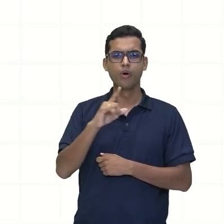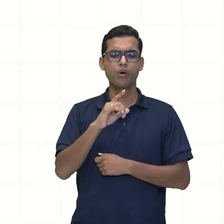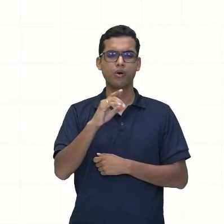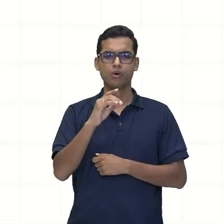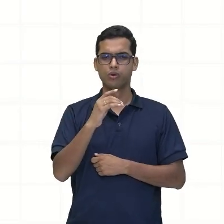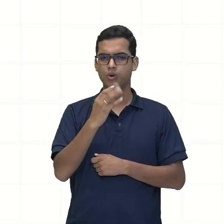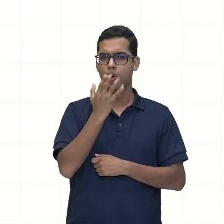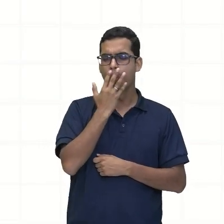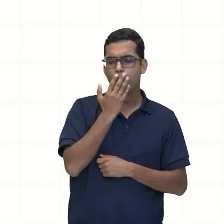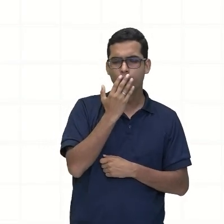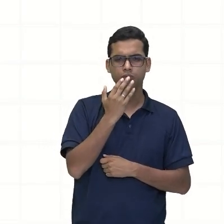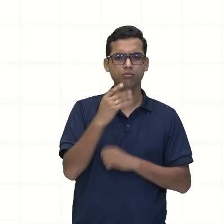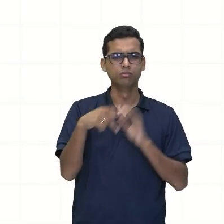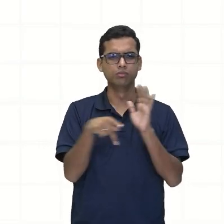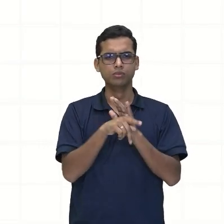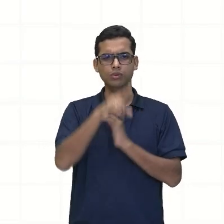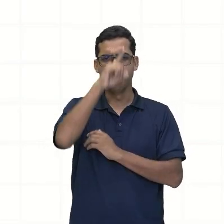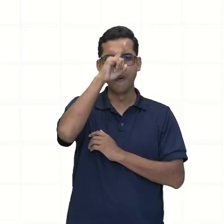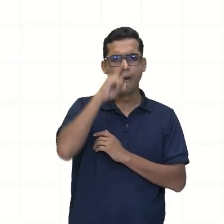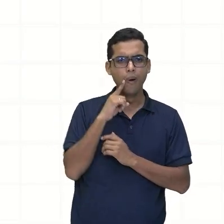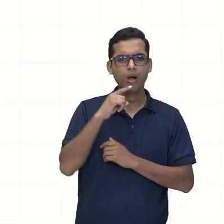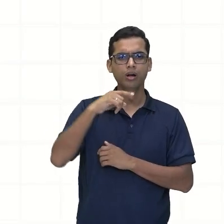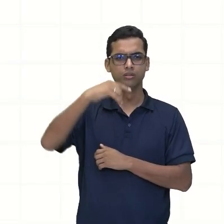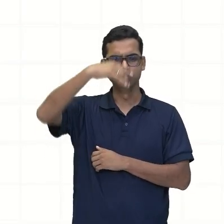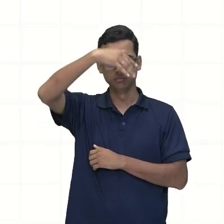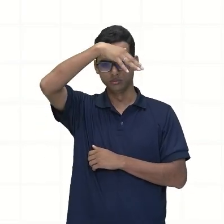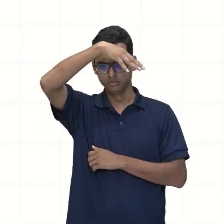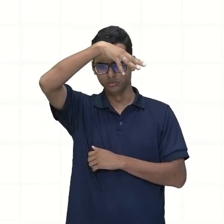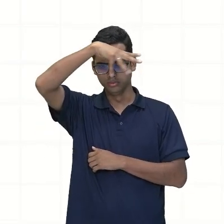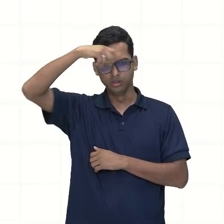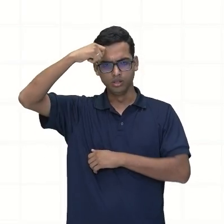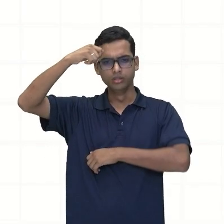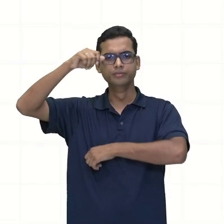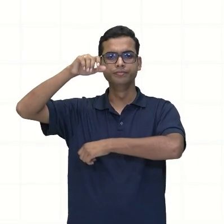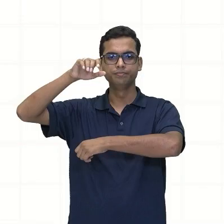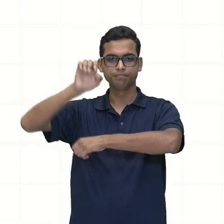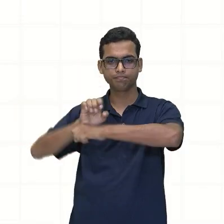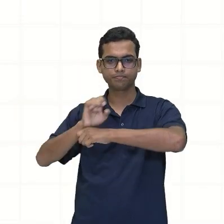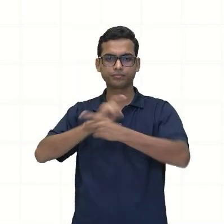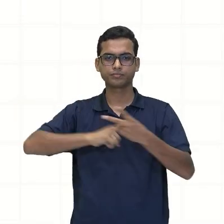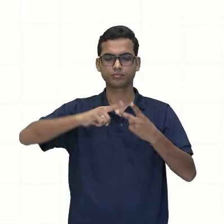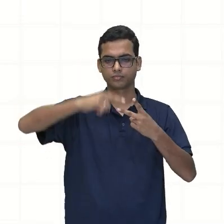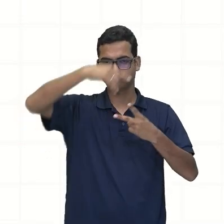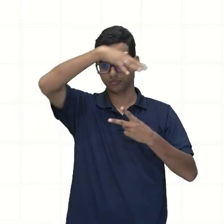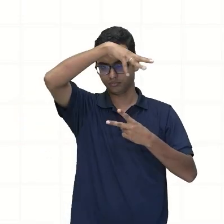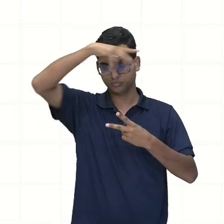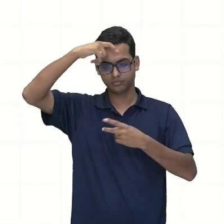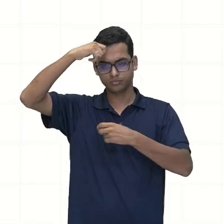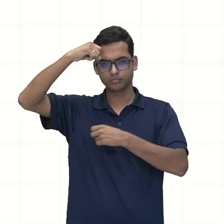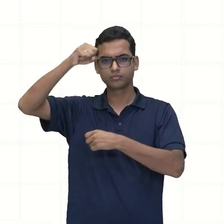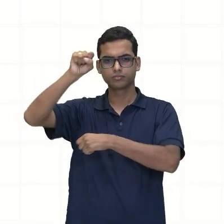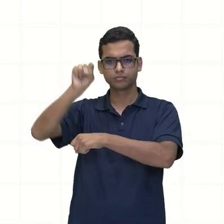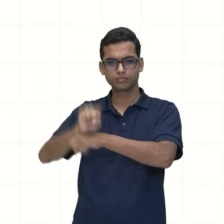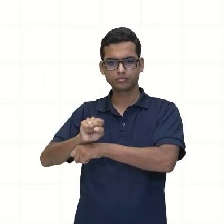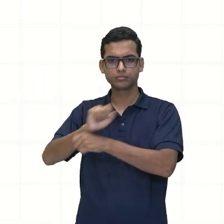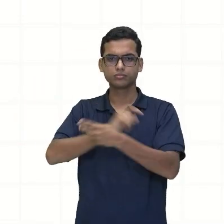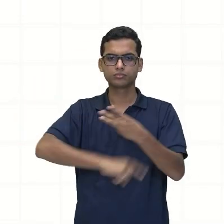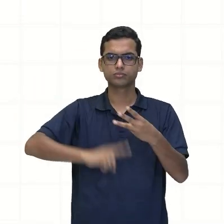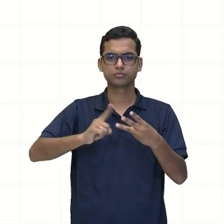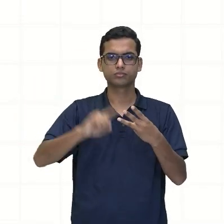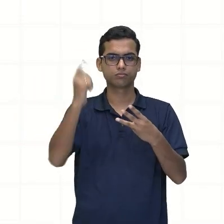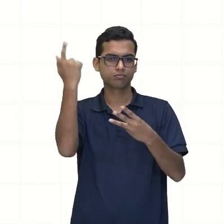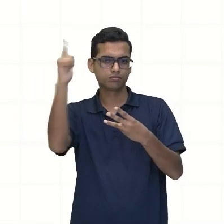do Sul, região centro-oeste. Minas Gerais, Espírito Santo, São Paulo, Rio de Janeiro, aí de